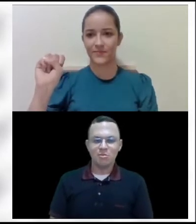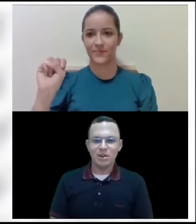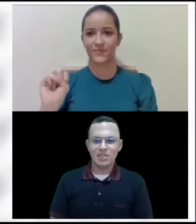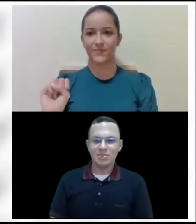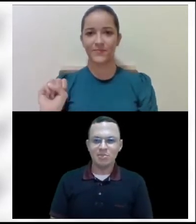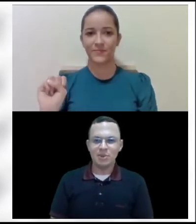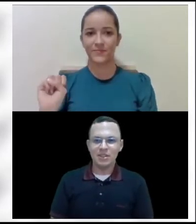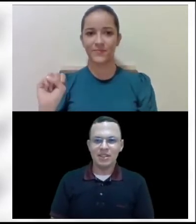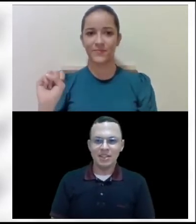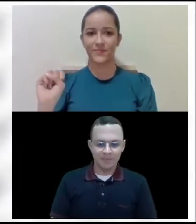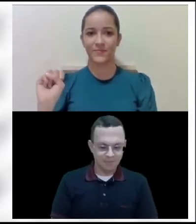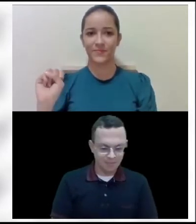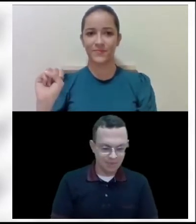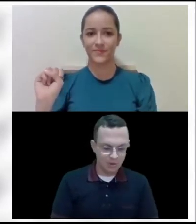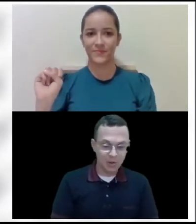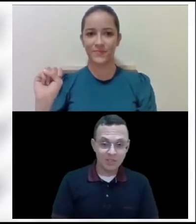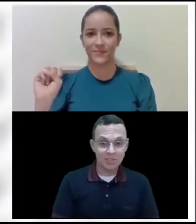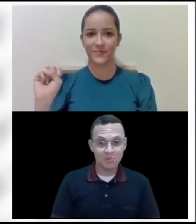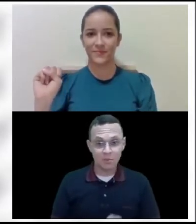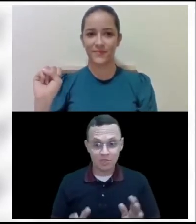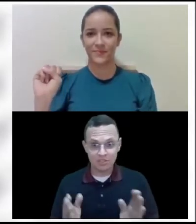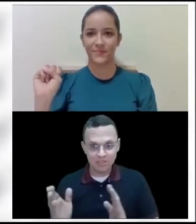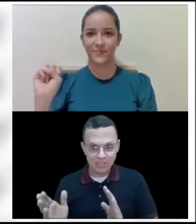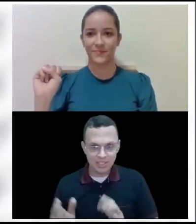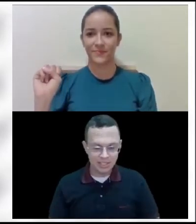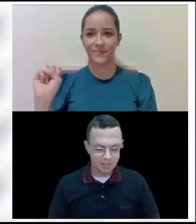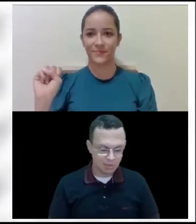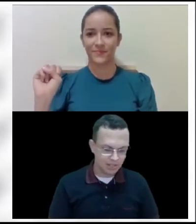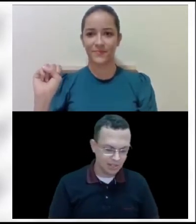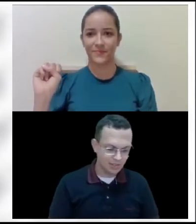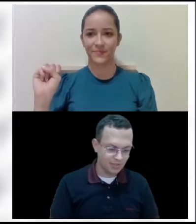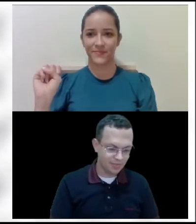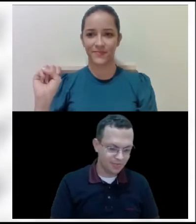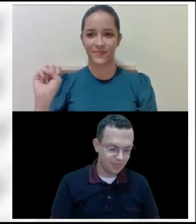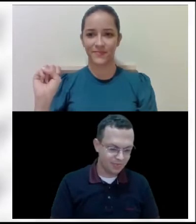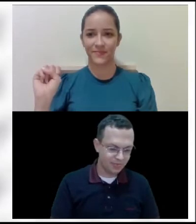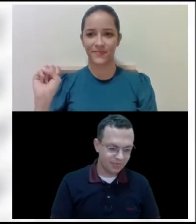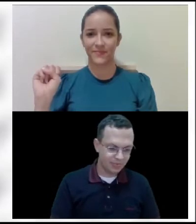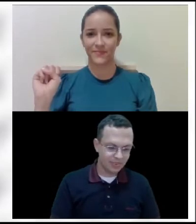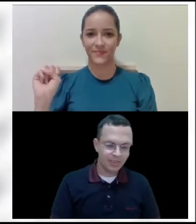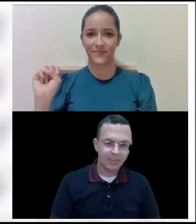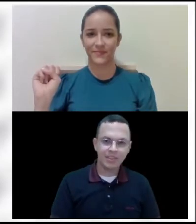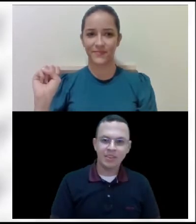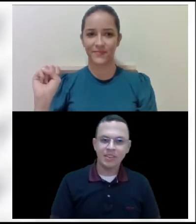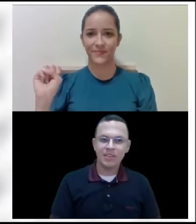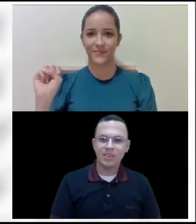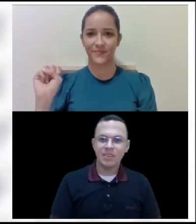Essa configuração de mão aqui. Então, quais os possíveis sinais para ela?